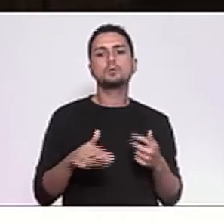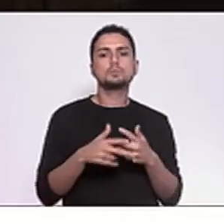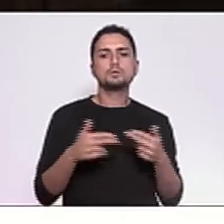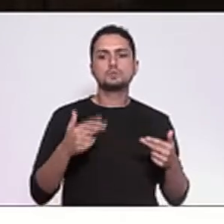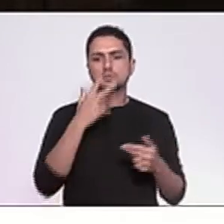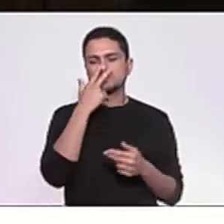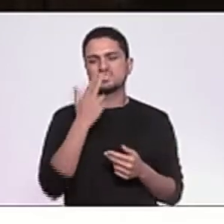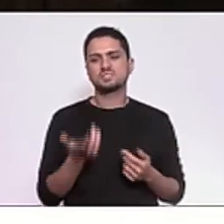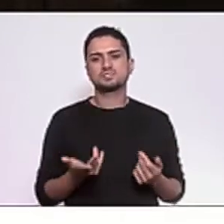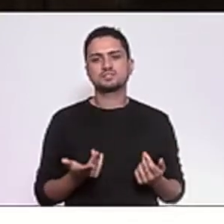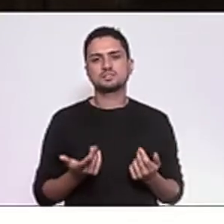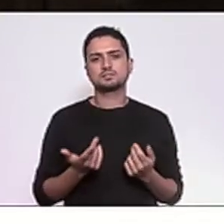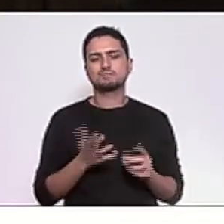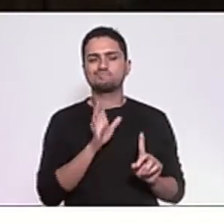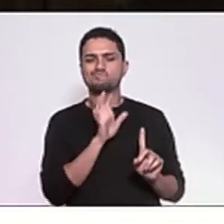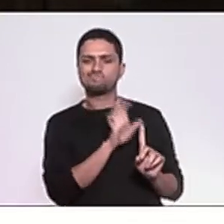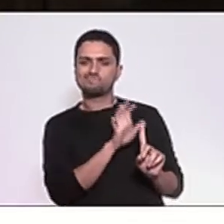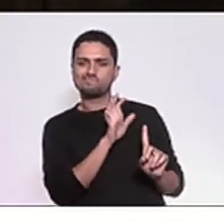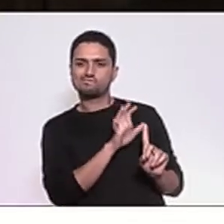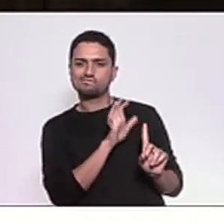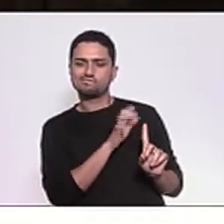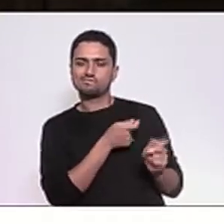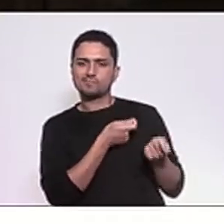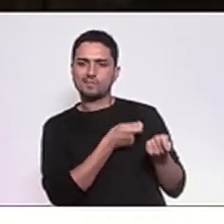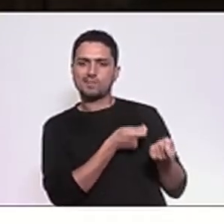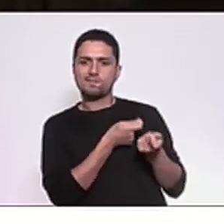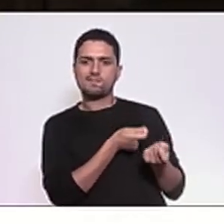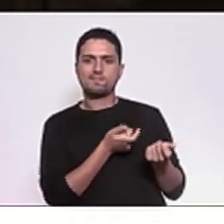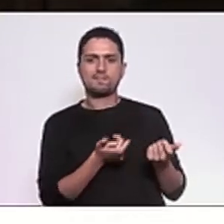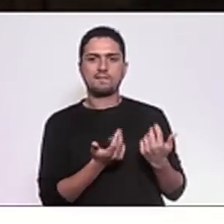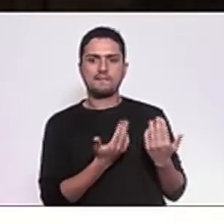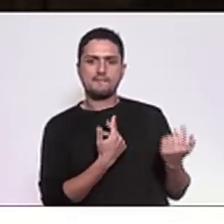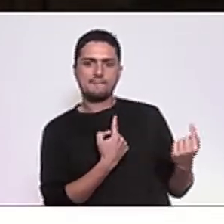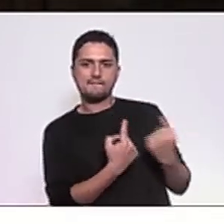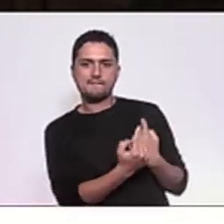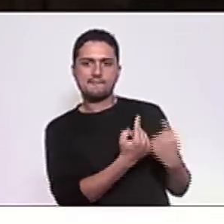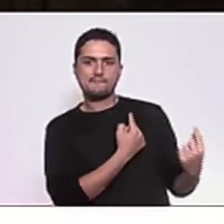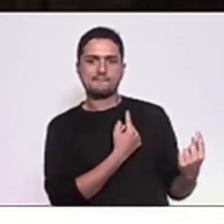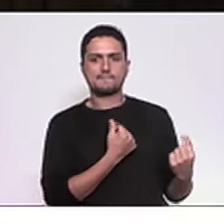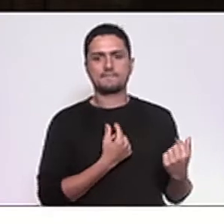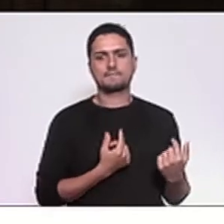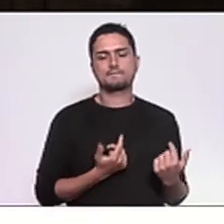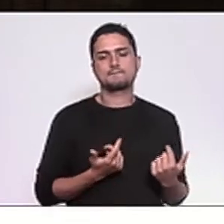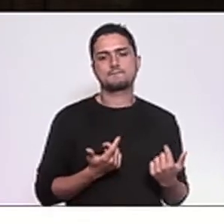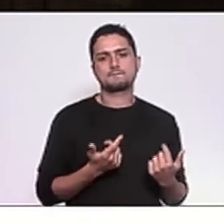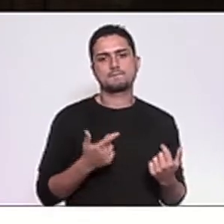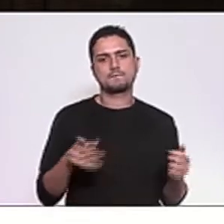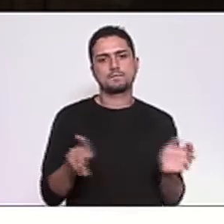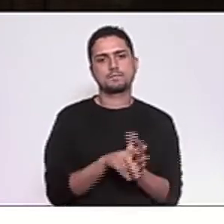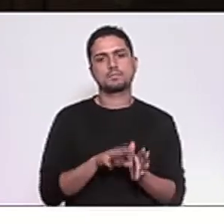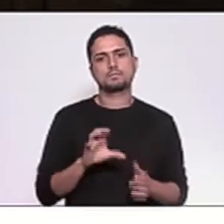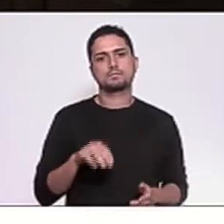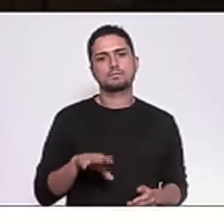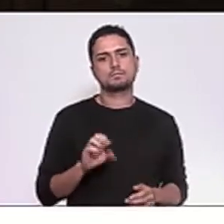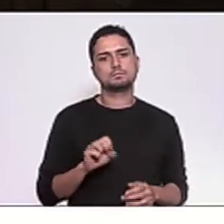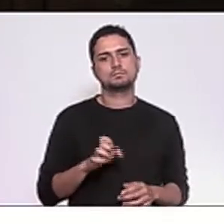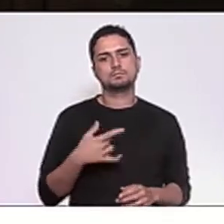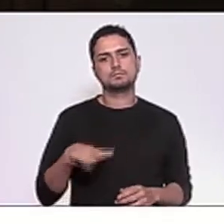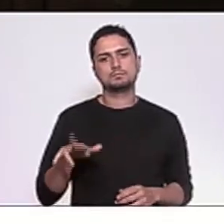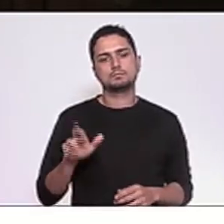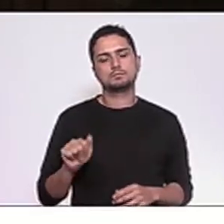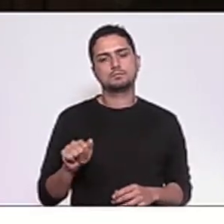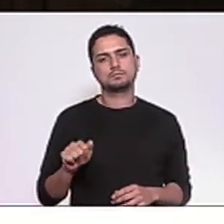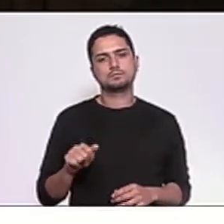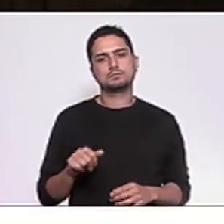uma chantagem das próprias concessionárias. Me antecedeu aqui o deputado